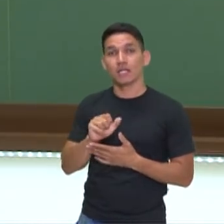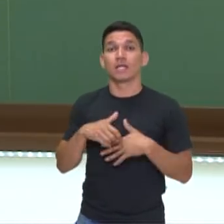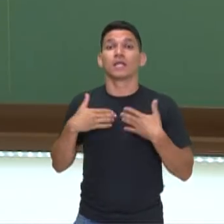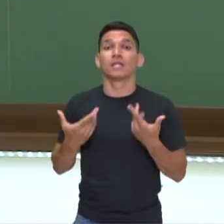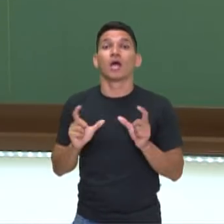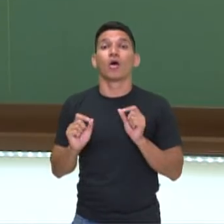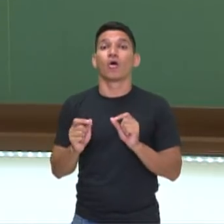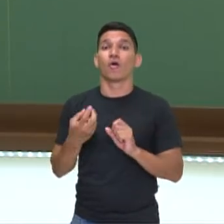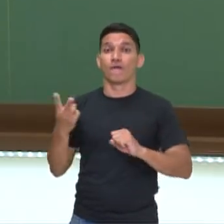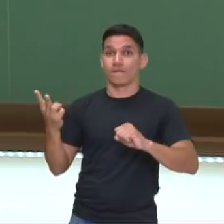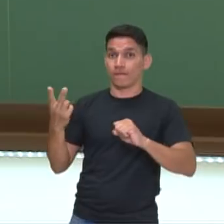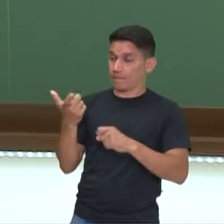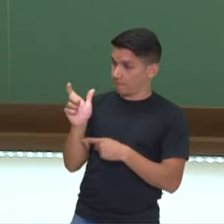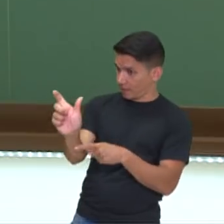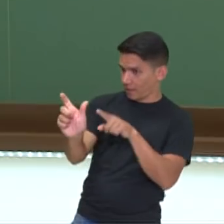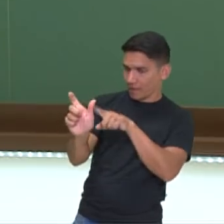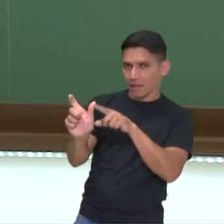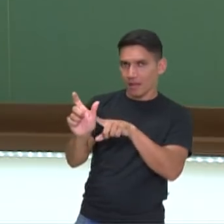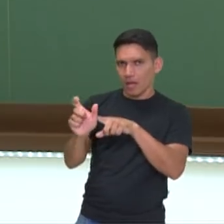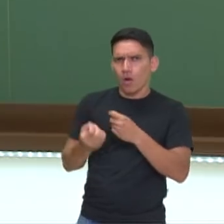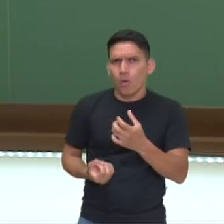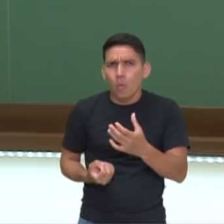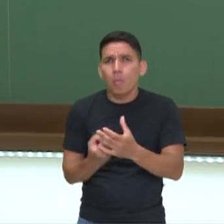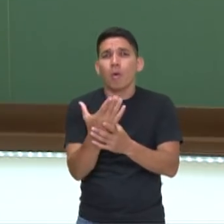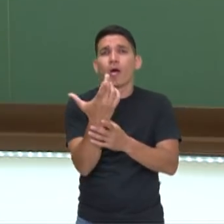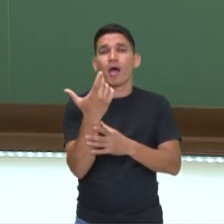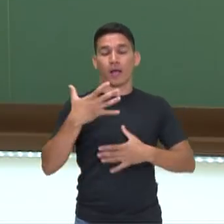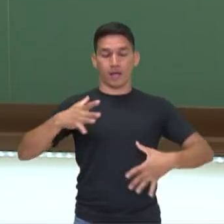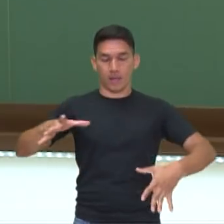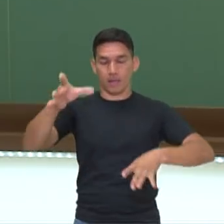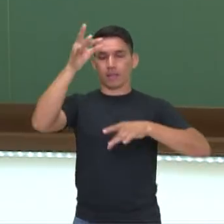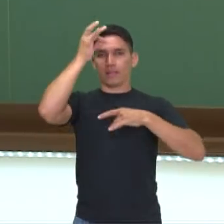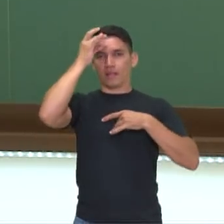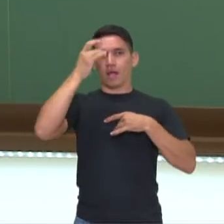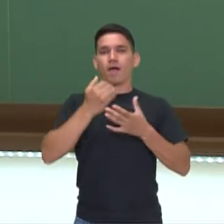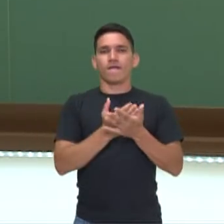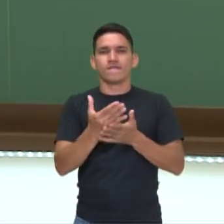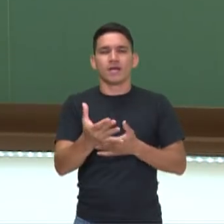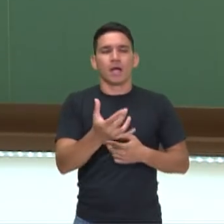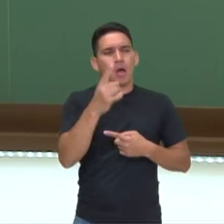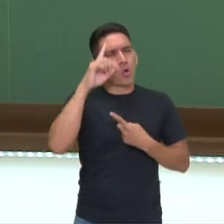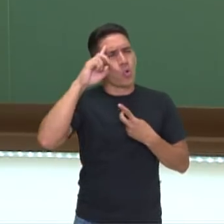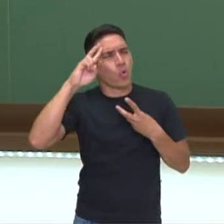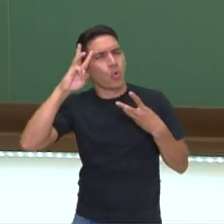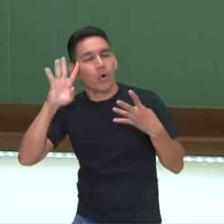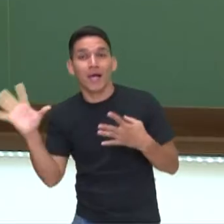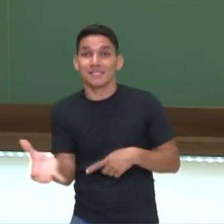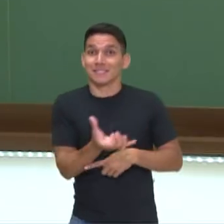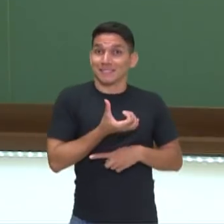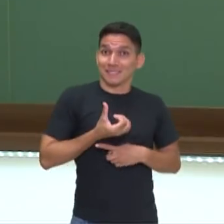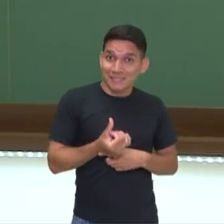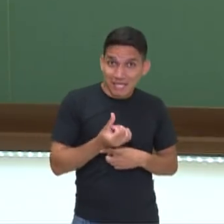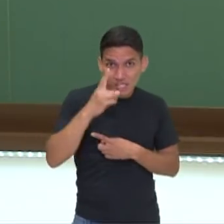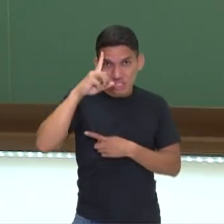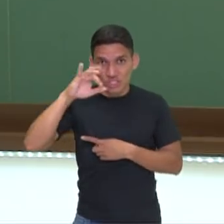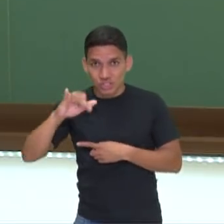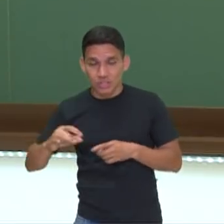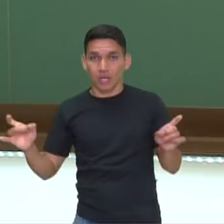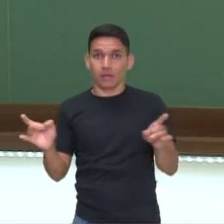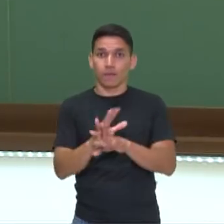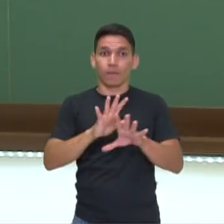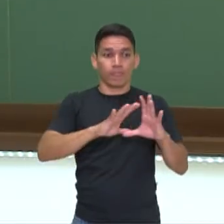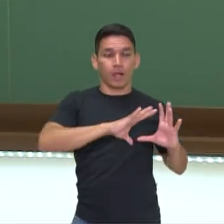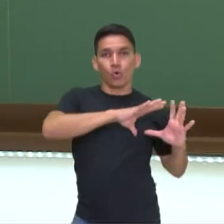ter se feito carne, em 6 dias ele criou tudo que existe. O sol, a terra, a água, as plantas, os seres humanos, a sua imagem